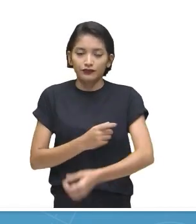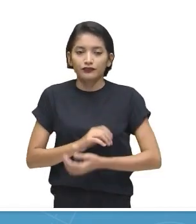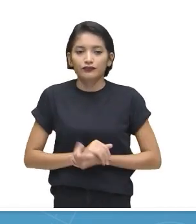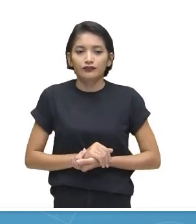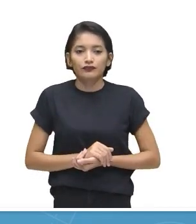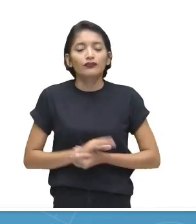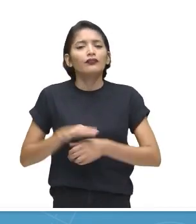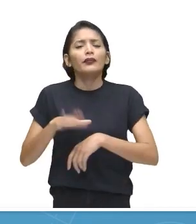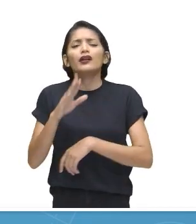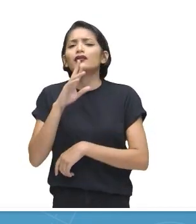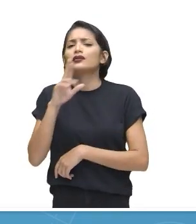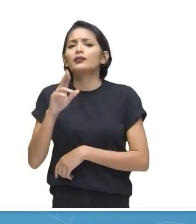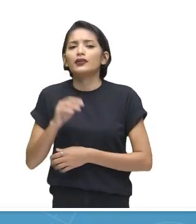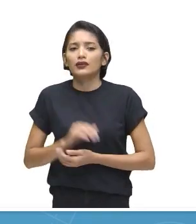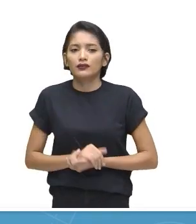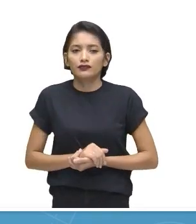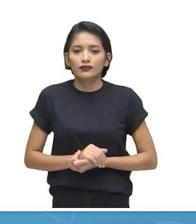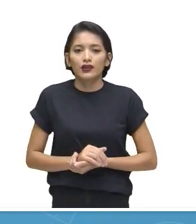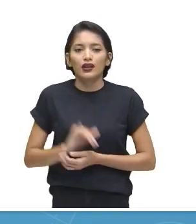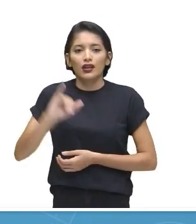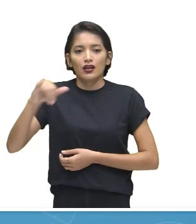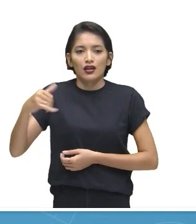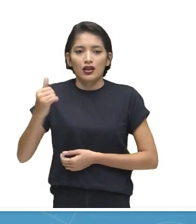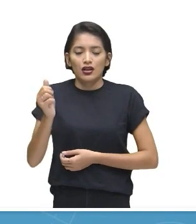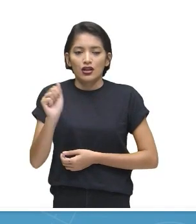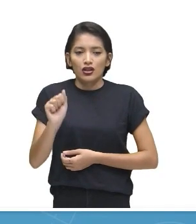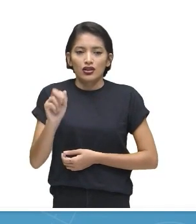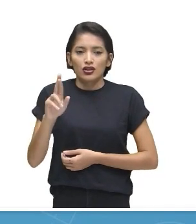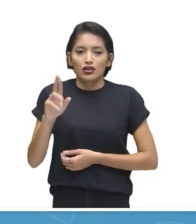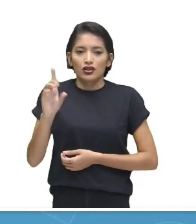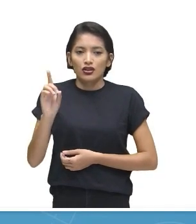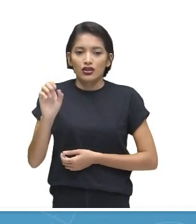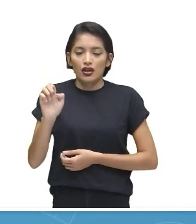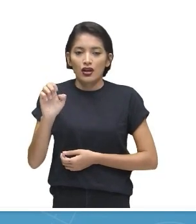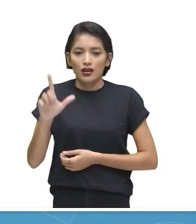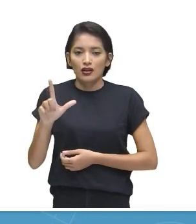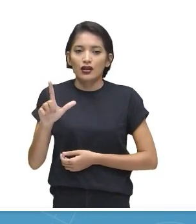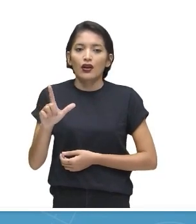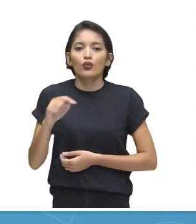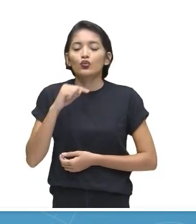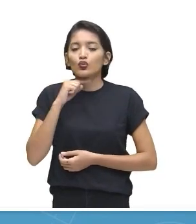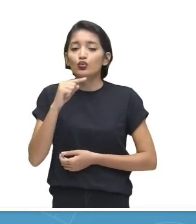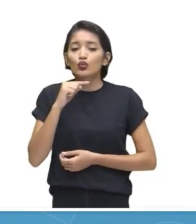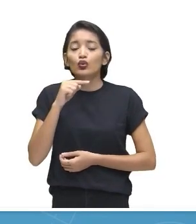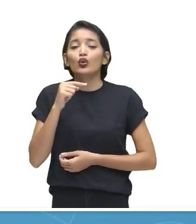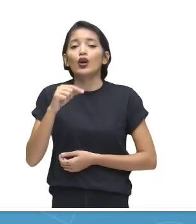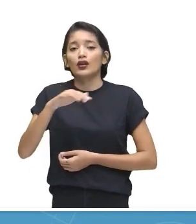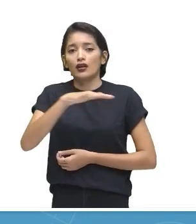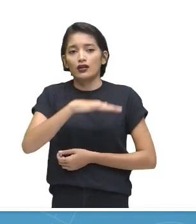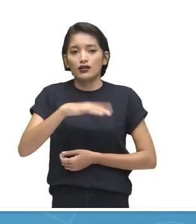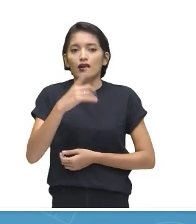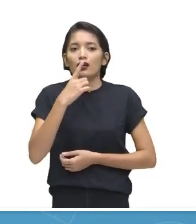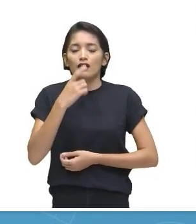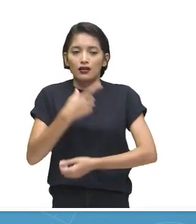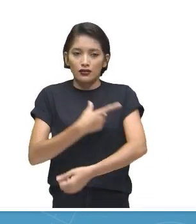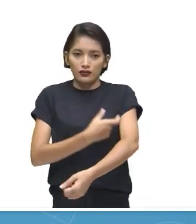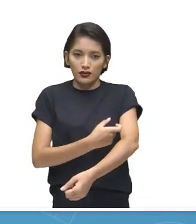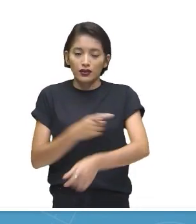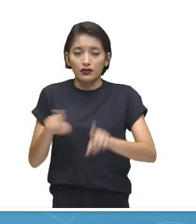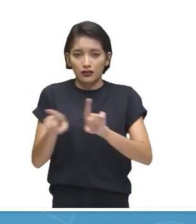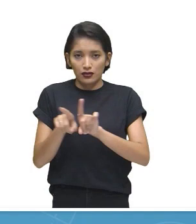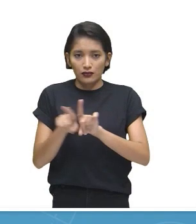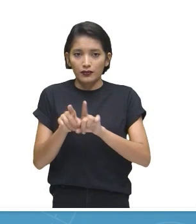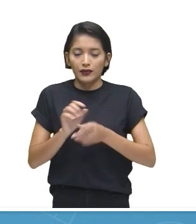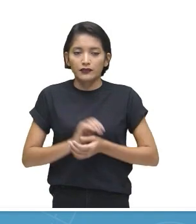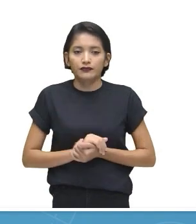alguma resposta? O Jardel, é isso? O Jardel respondeu aí, não atingiu os vasos sanguíneos. Então, olha só,